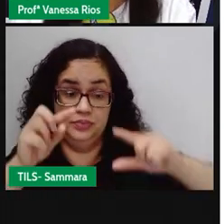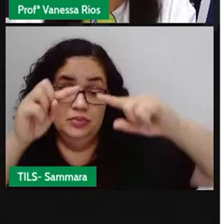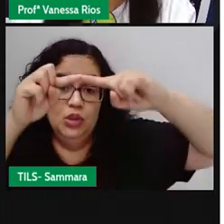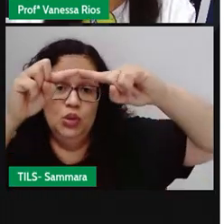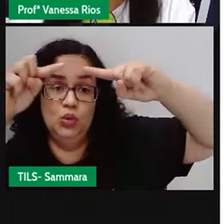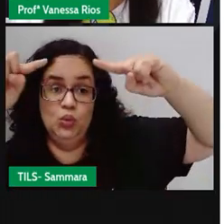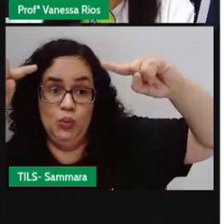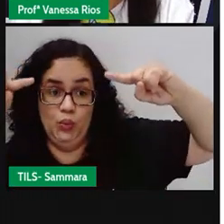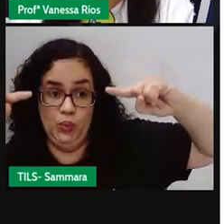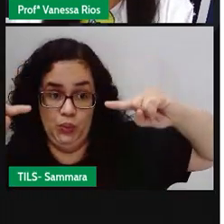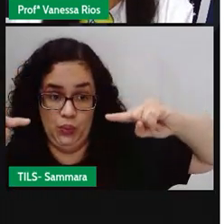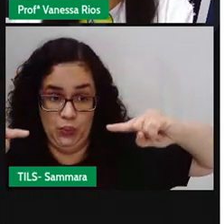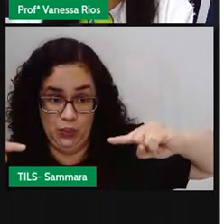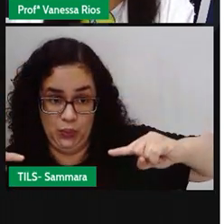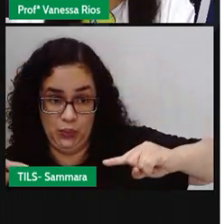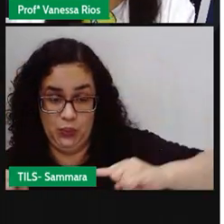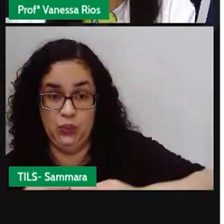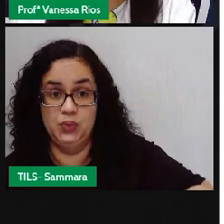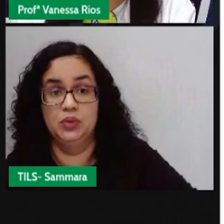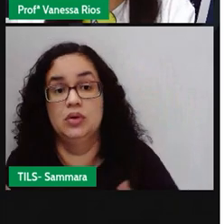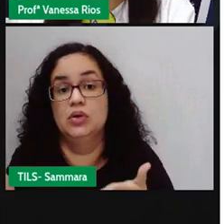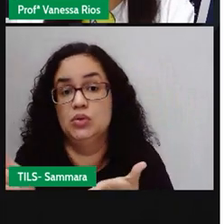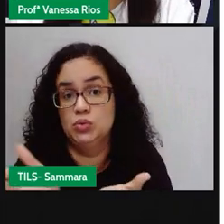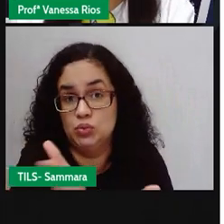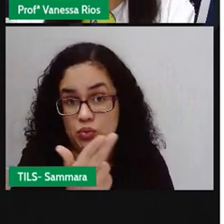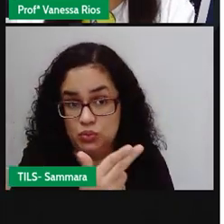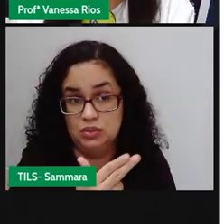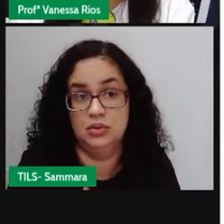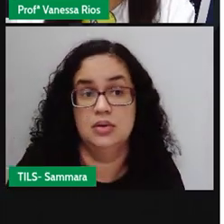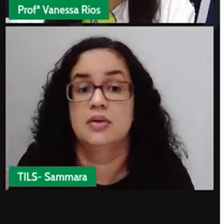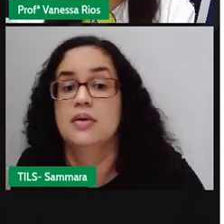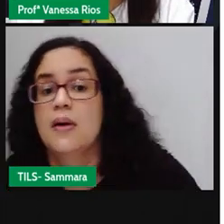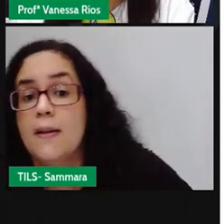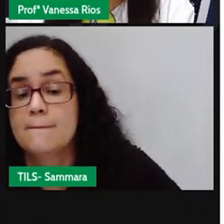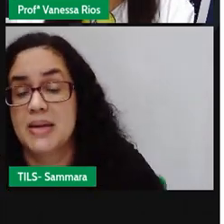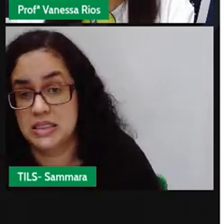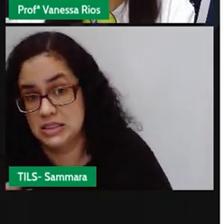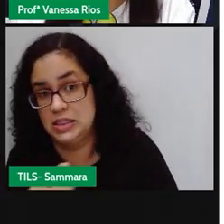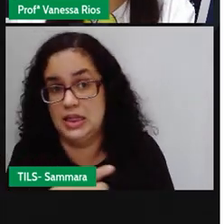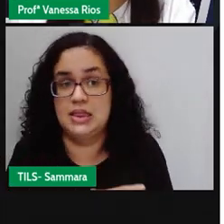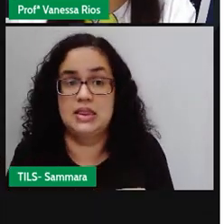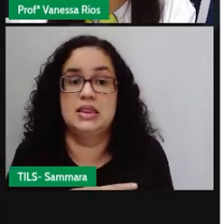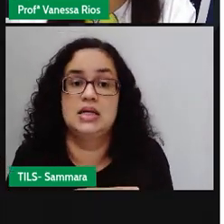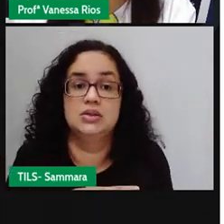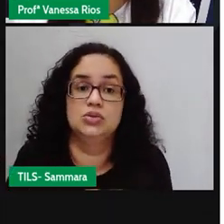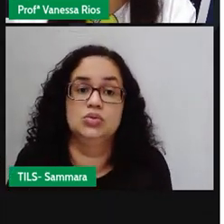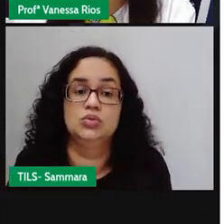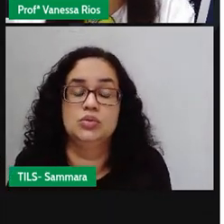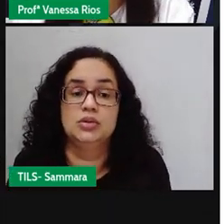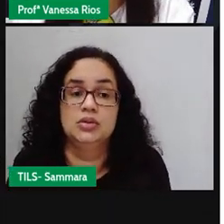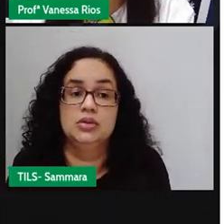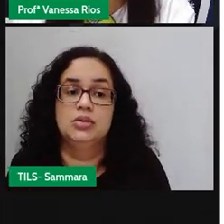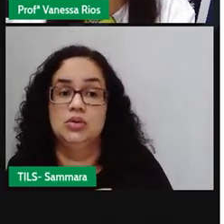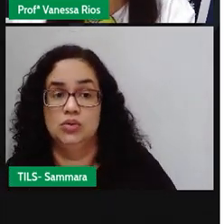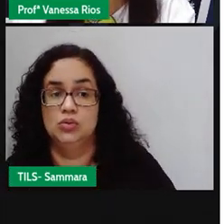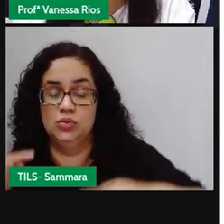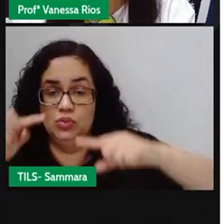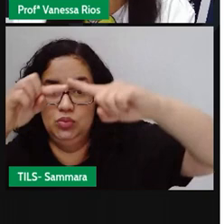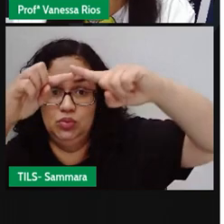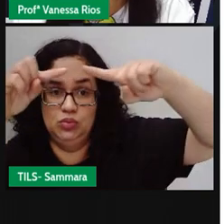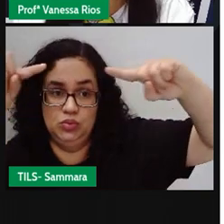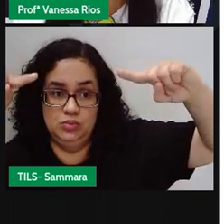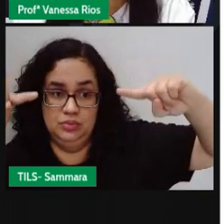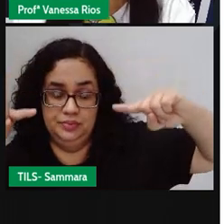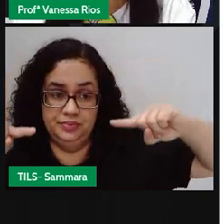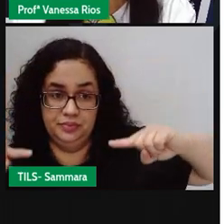a Pró colocou aqui o quadrado, porque é a figura geométrica mais aparente, né? Pelo próprio formato do azulejo,